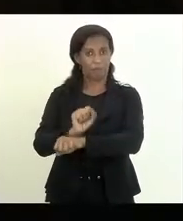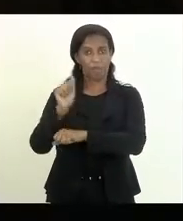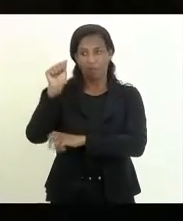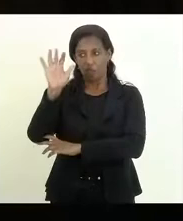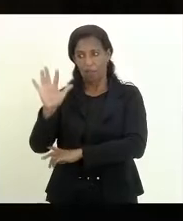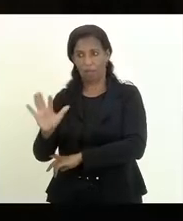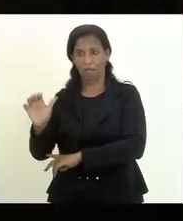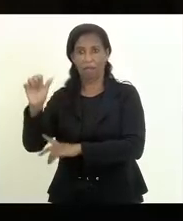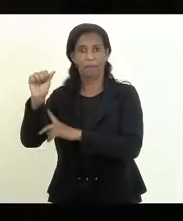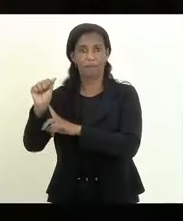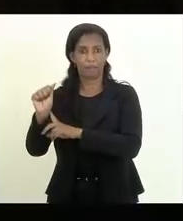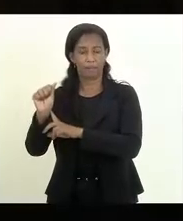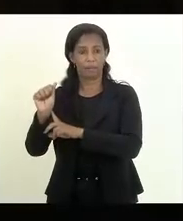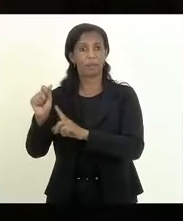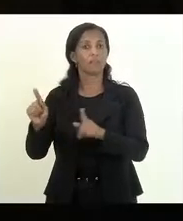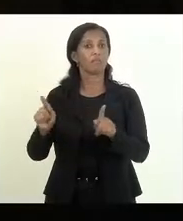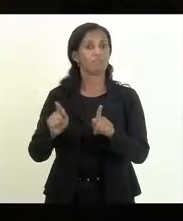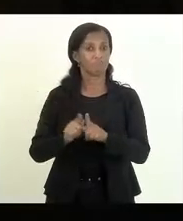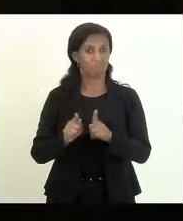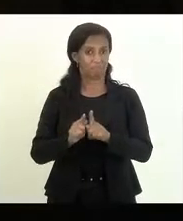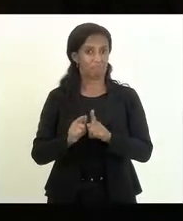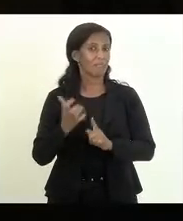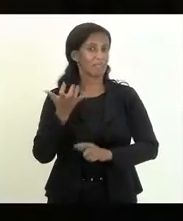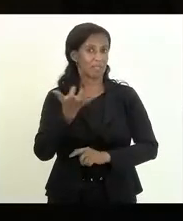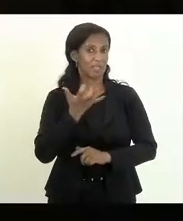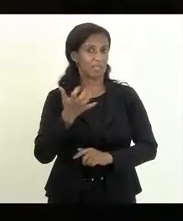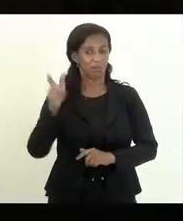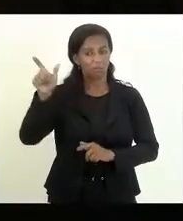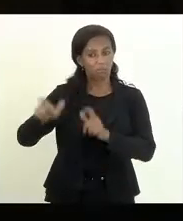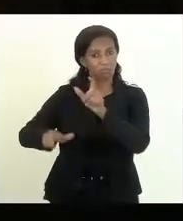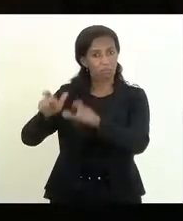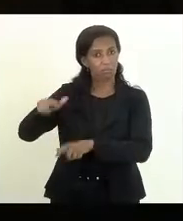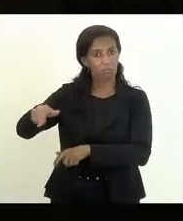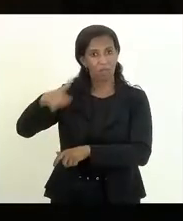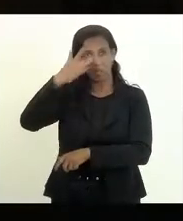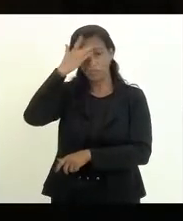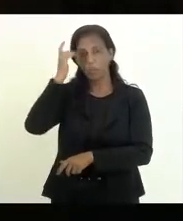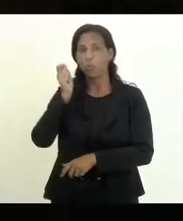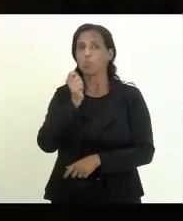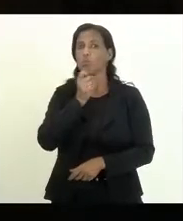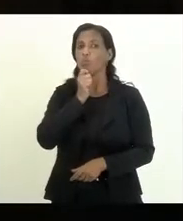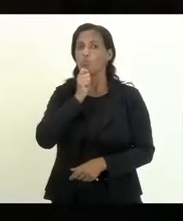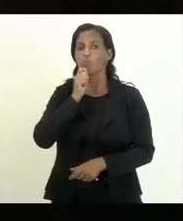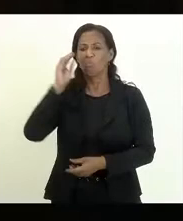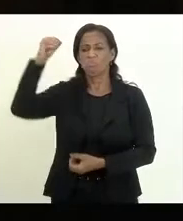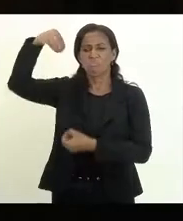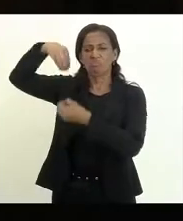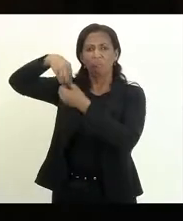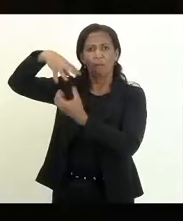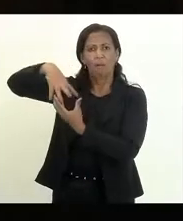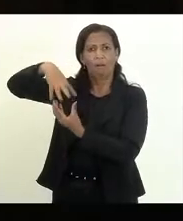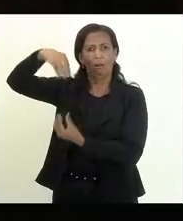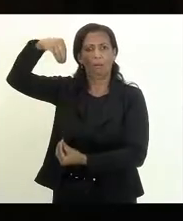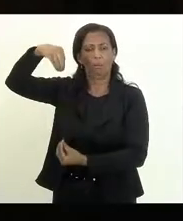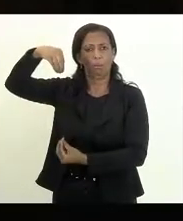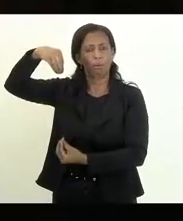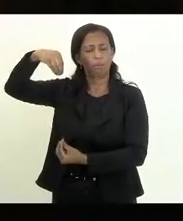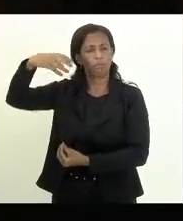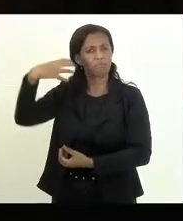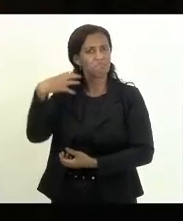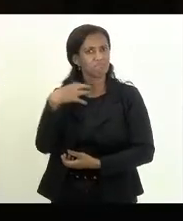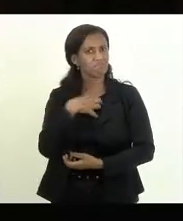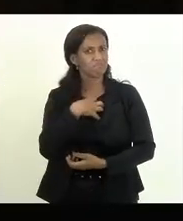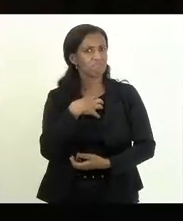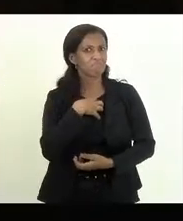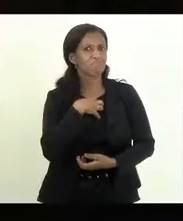África, ainda tentaram incutir que essas pessoas não teriam alma. E, nesse sentido, o processo